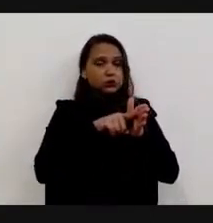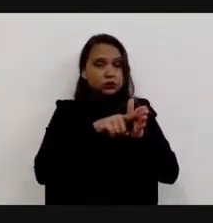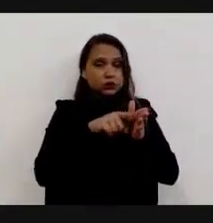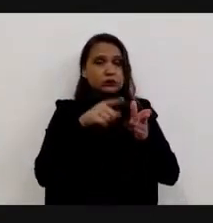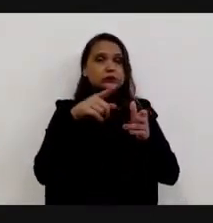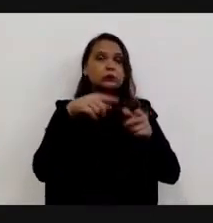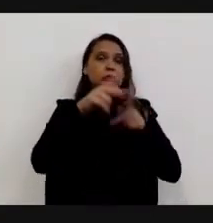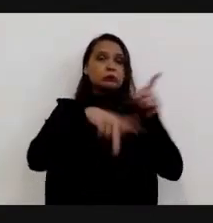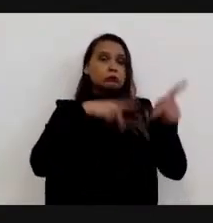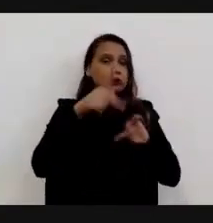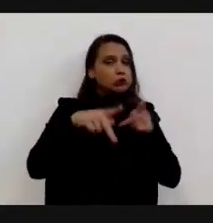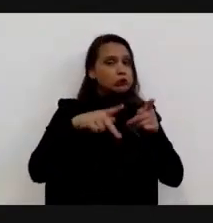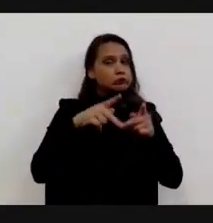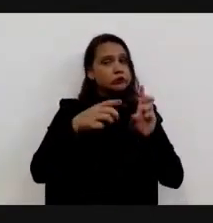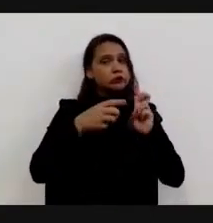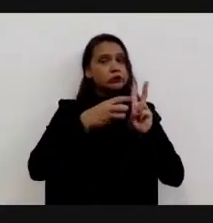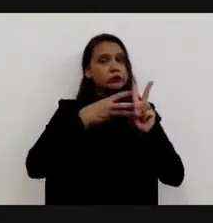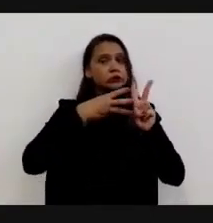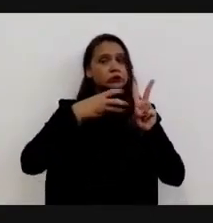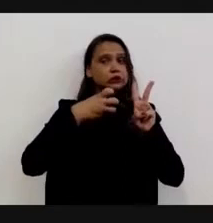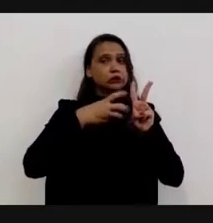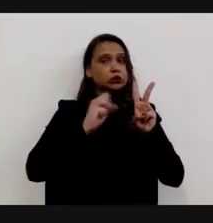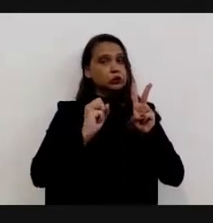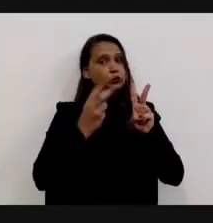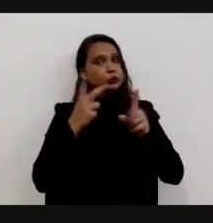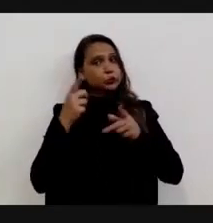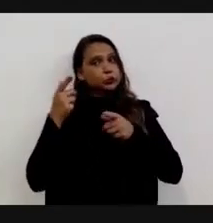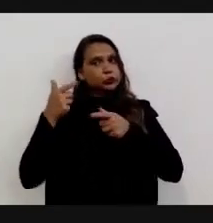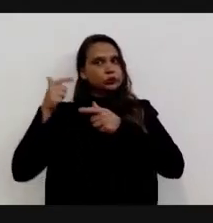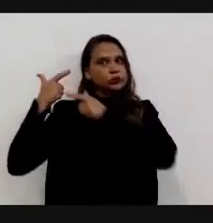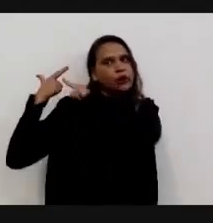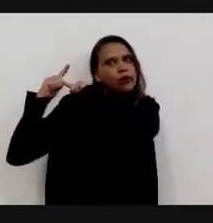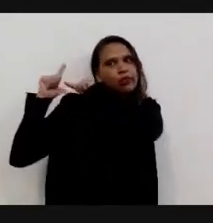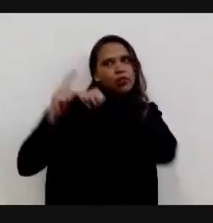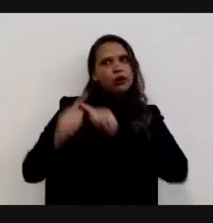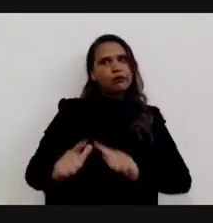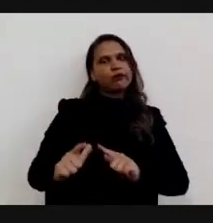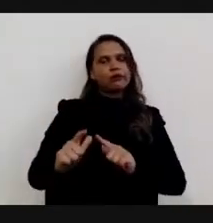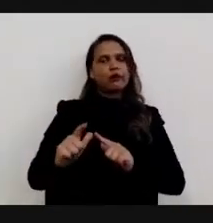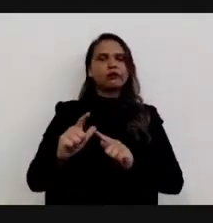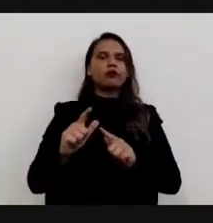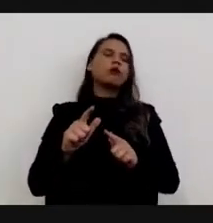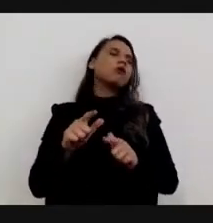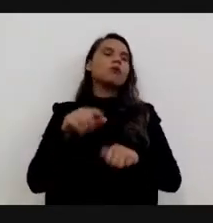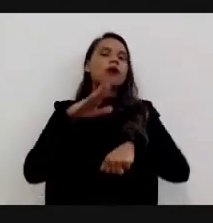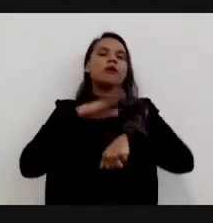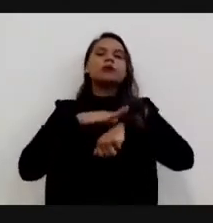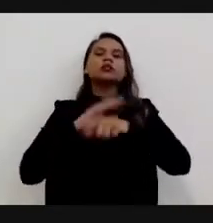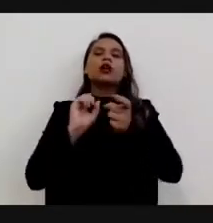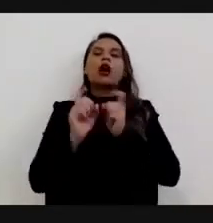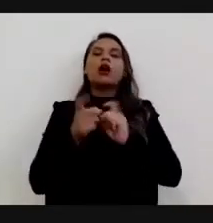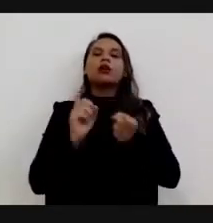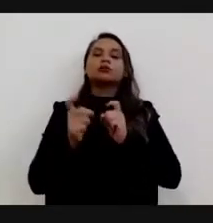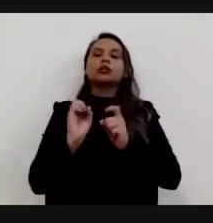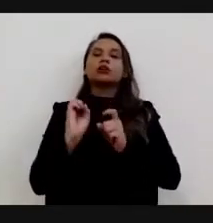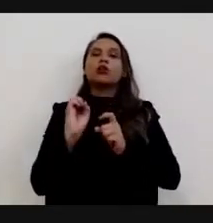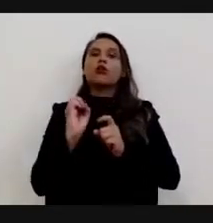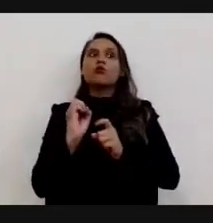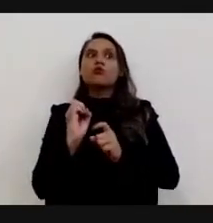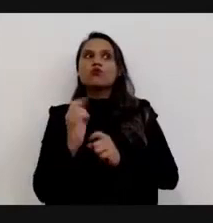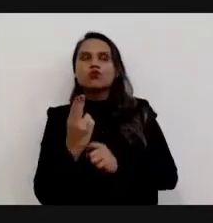como os povos tradicionais, quando for tomada uma decisão, uma medida administrativa ou legislativa. Então, dentro